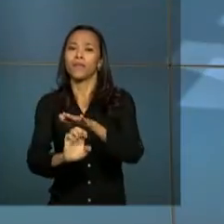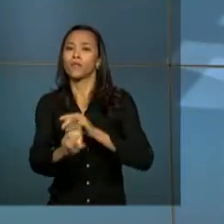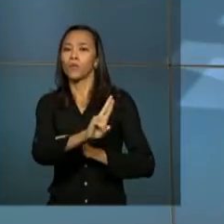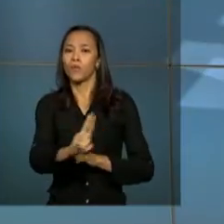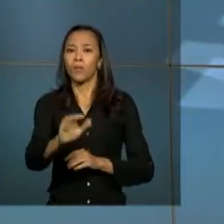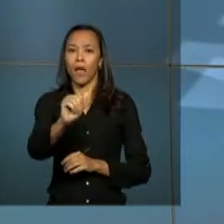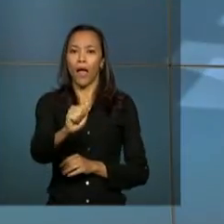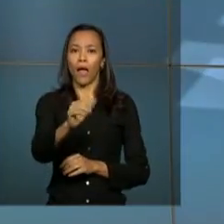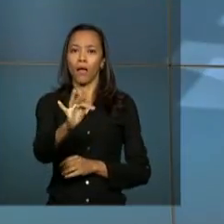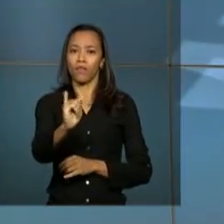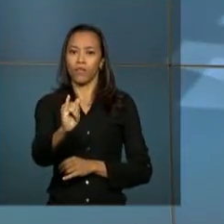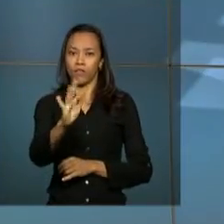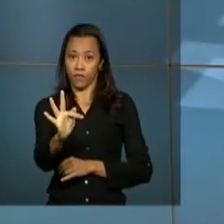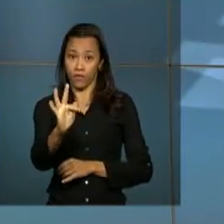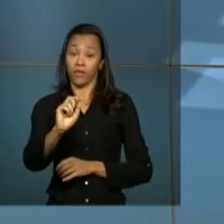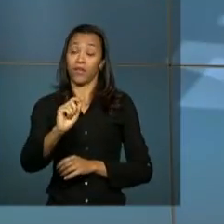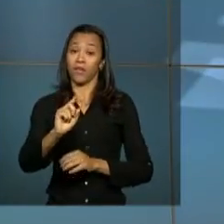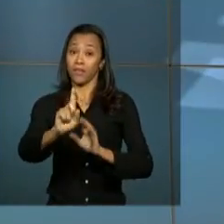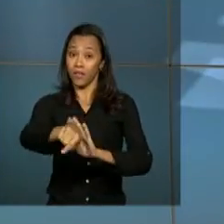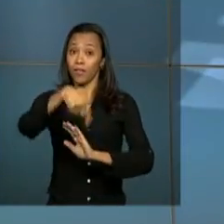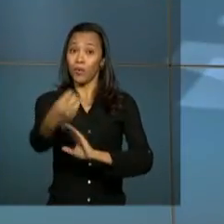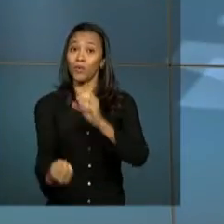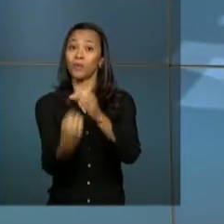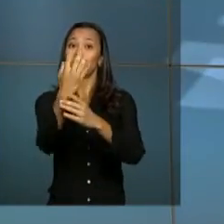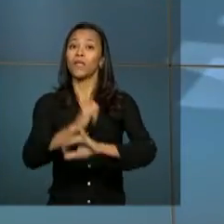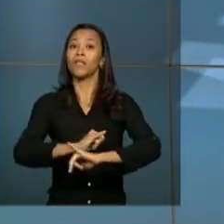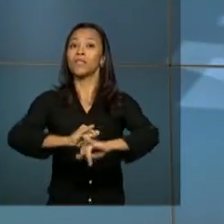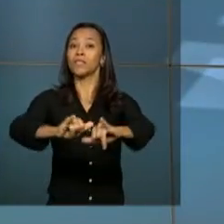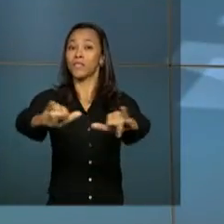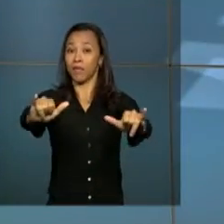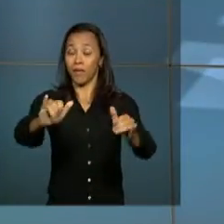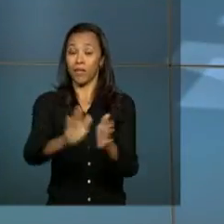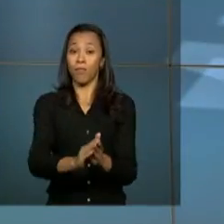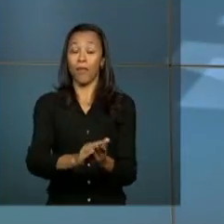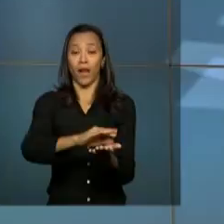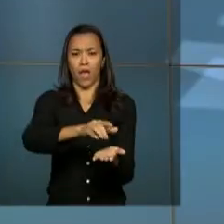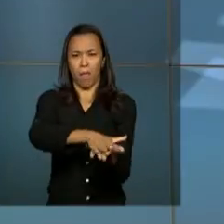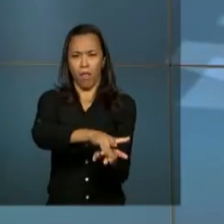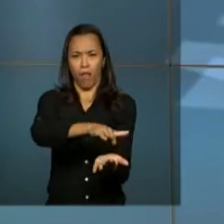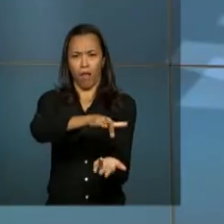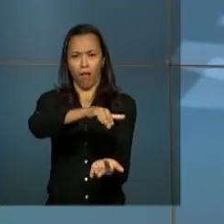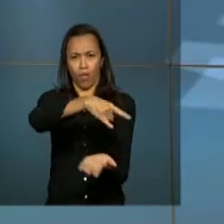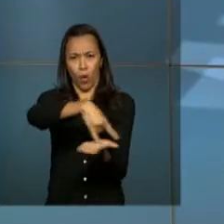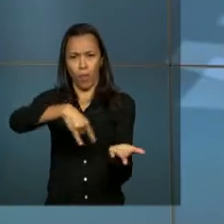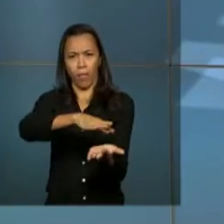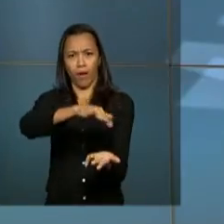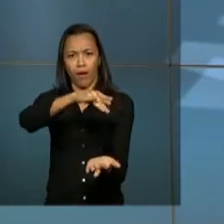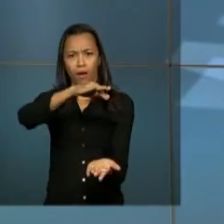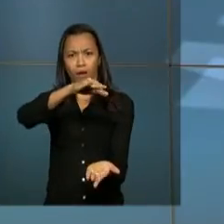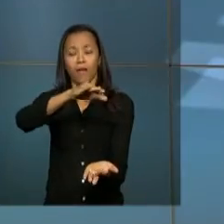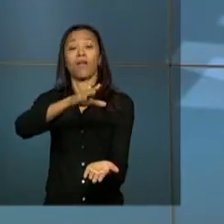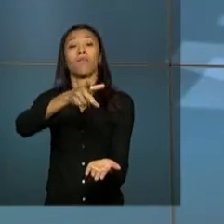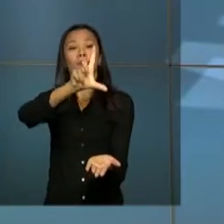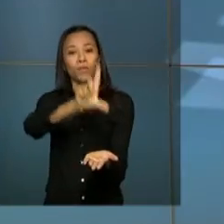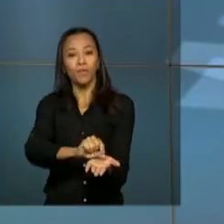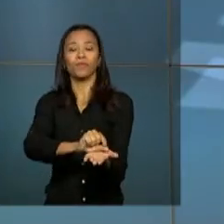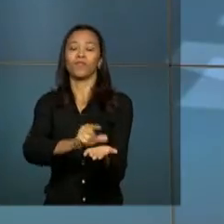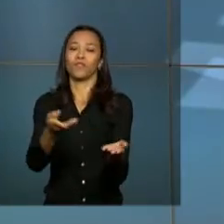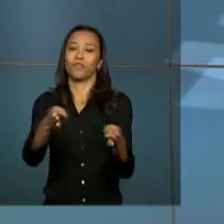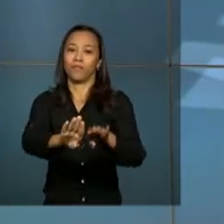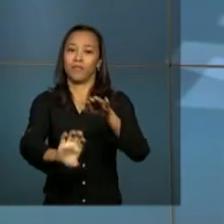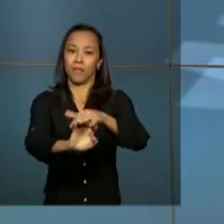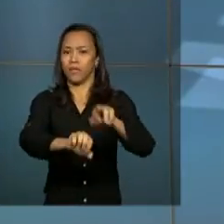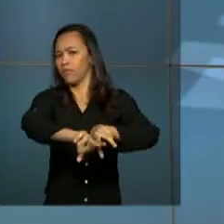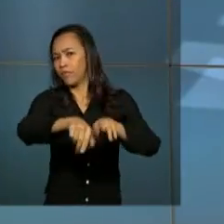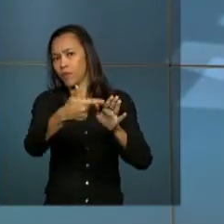afif domingos após o lançamento do programa nacional de desburocratização o bem mais simples na ocasião também foi lançado o portal